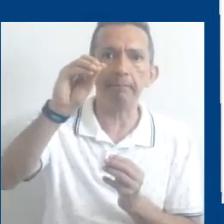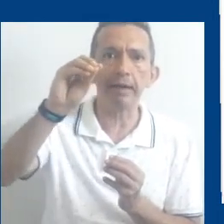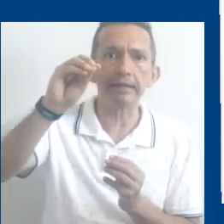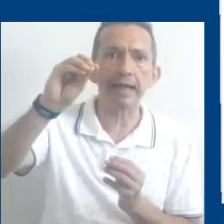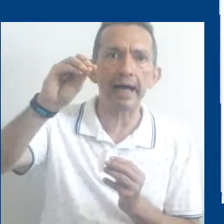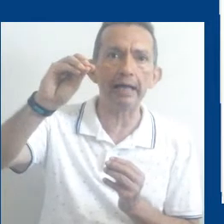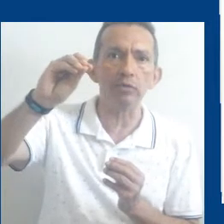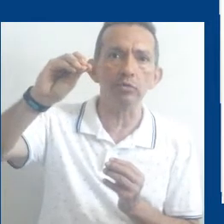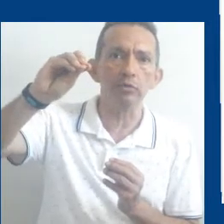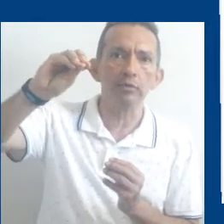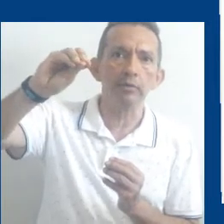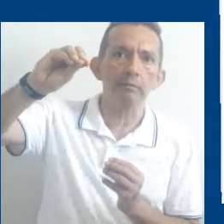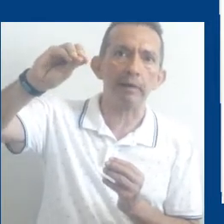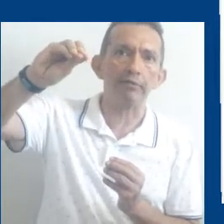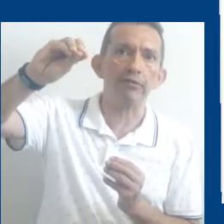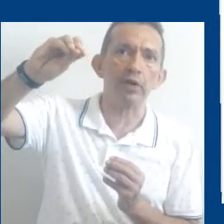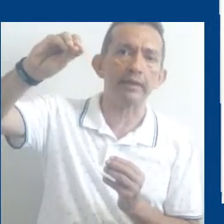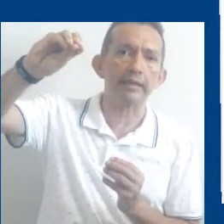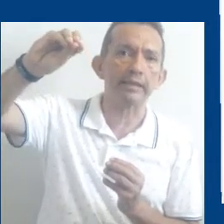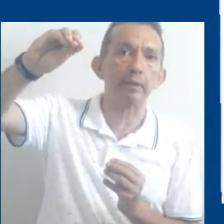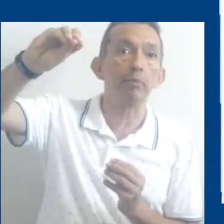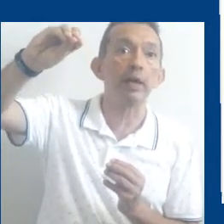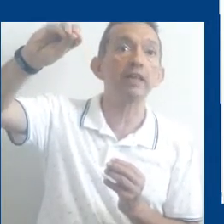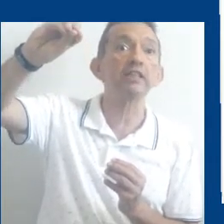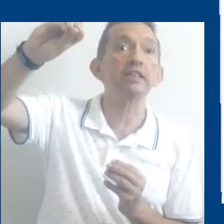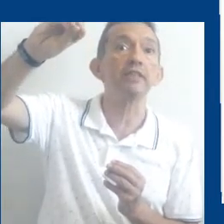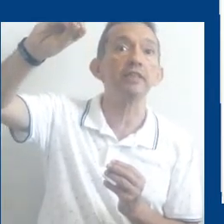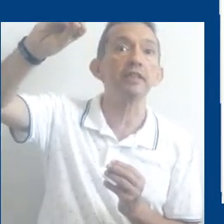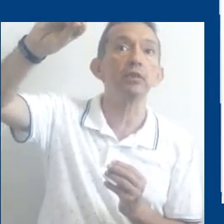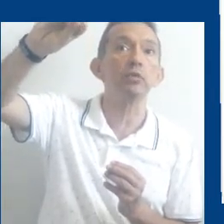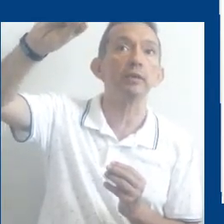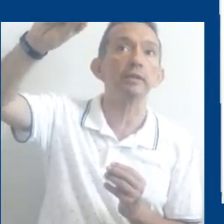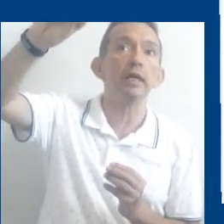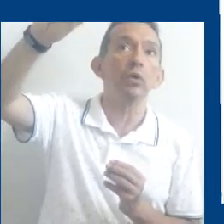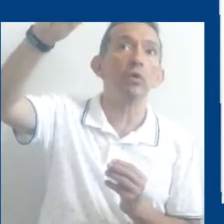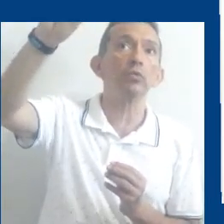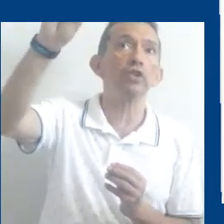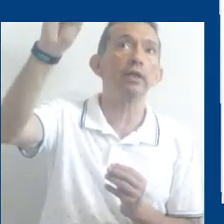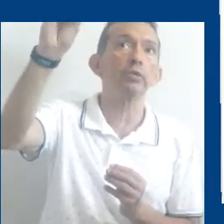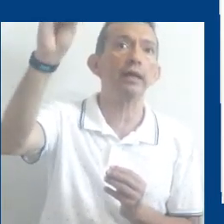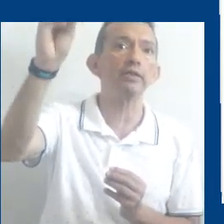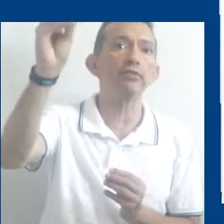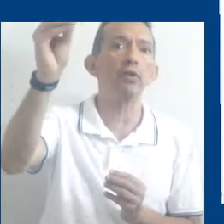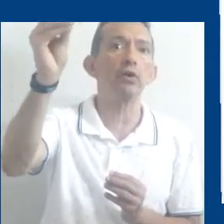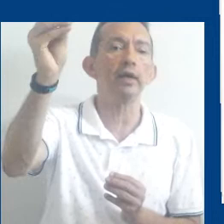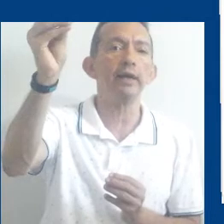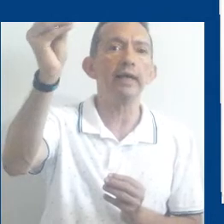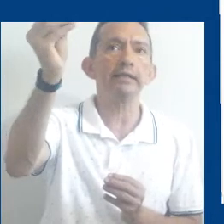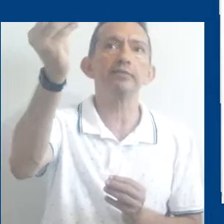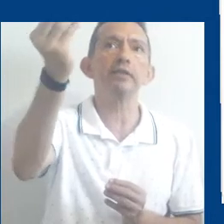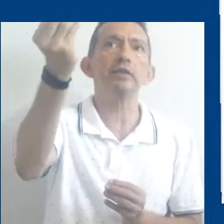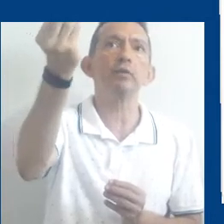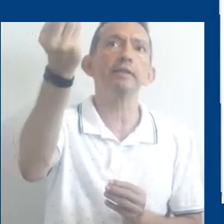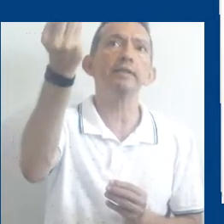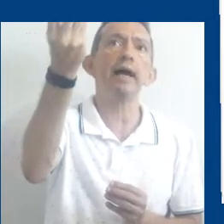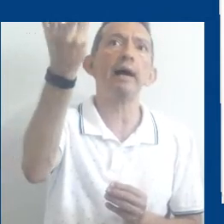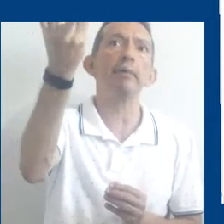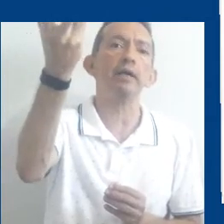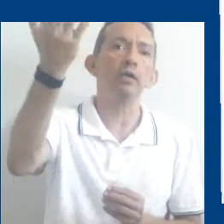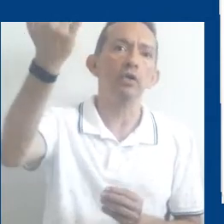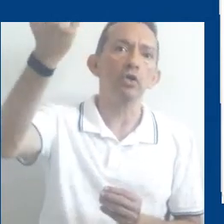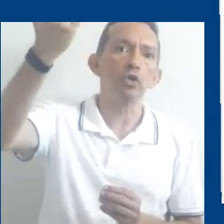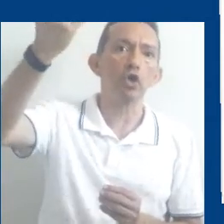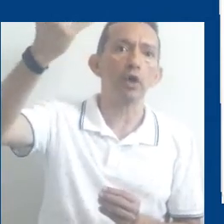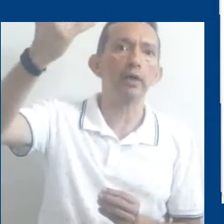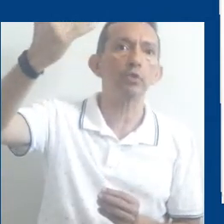vai ser mandado para fora da célula por estas vesículas. Quando chega do lado de fora, essas vesículas se